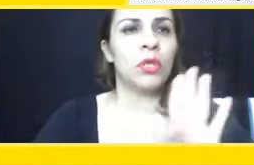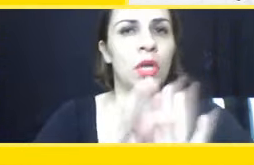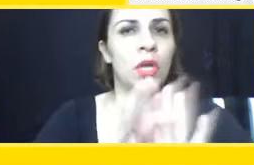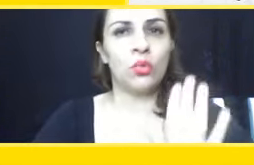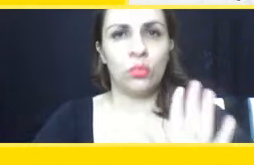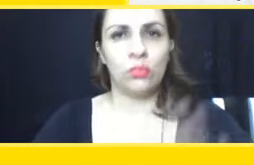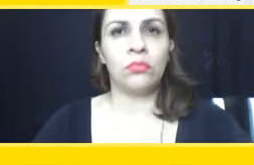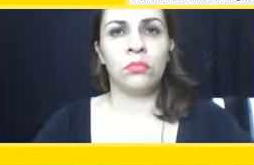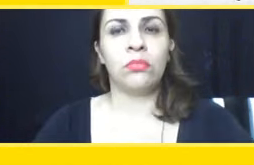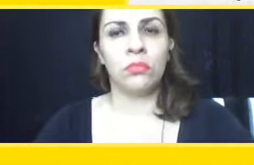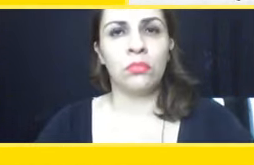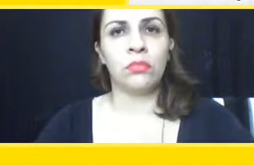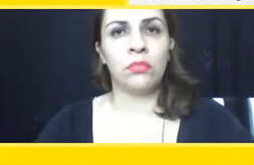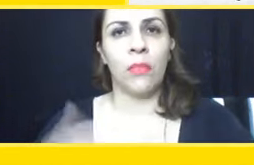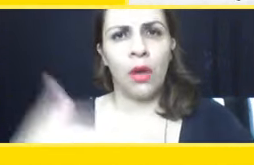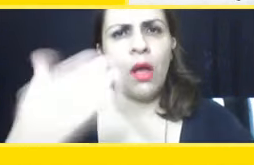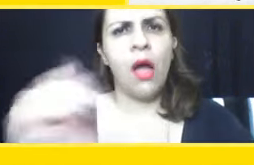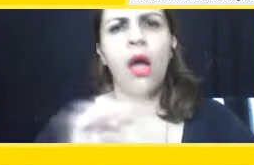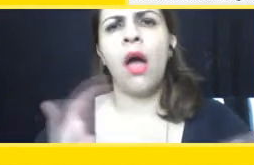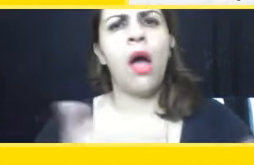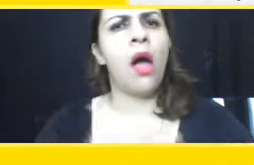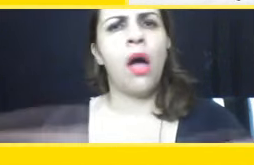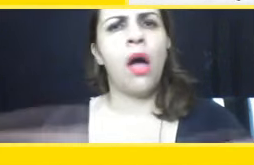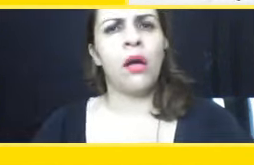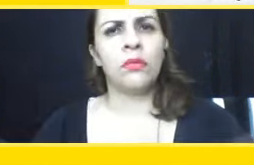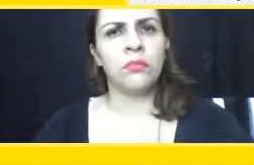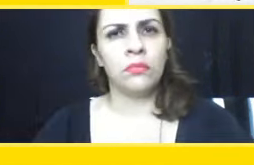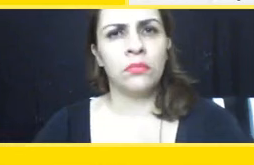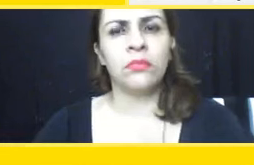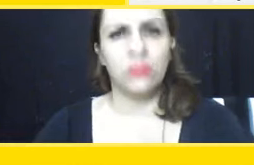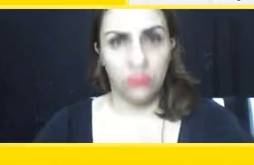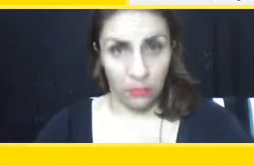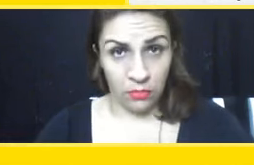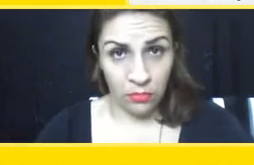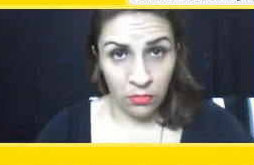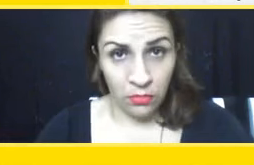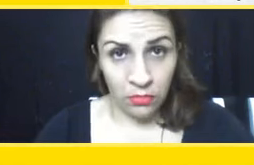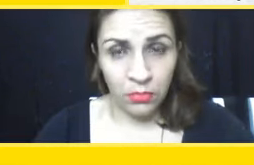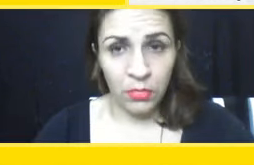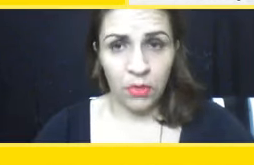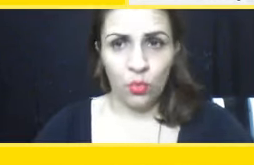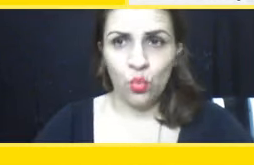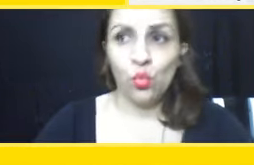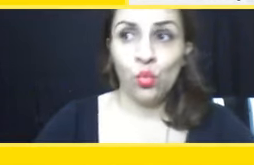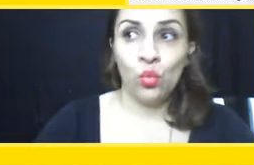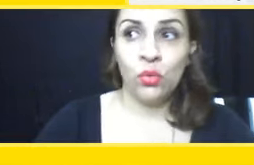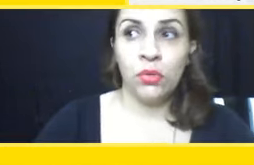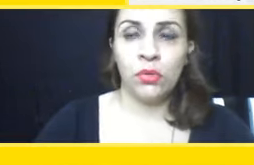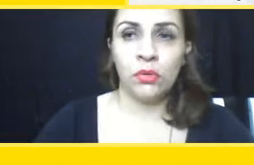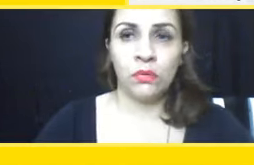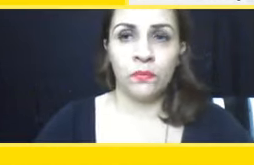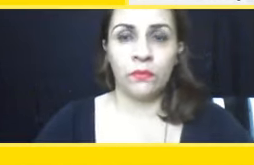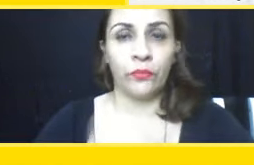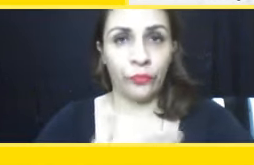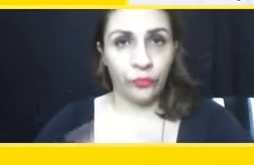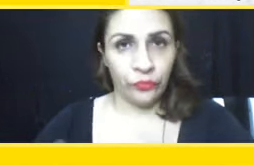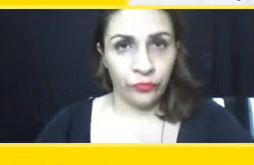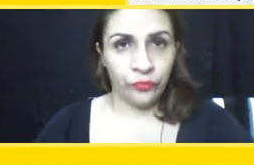Oi? avançou alguma coisa Avançou do na original? lei no início. Isso. A cota do governo